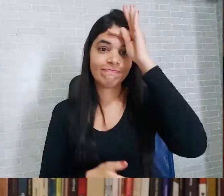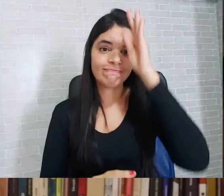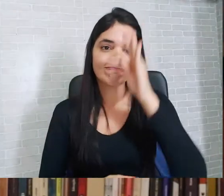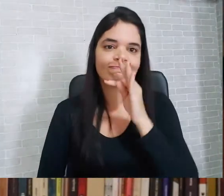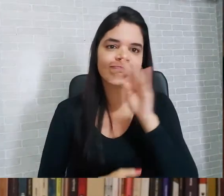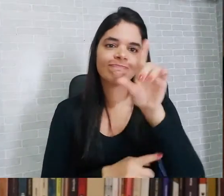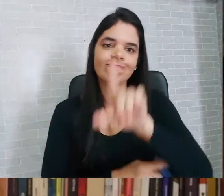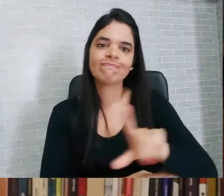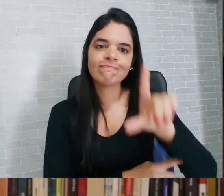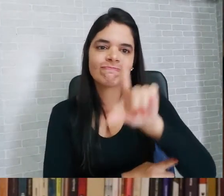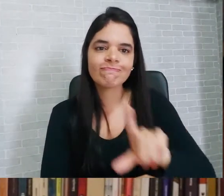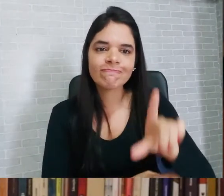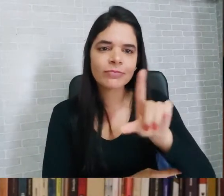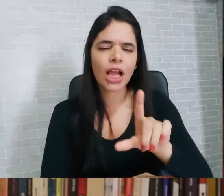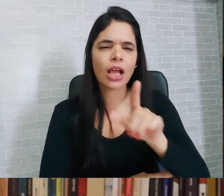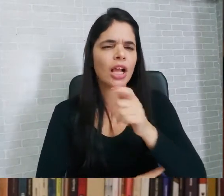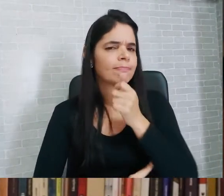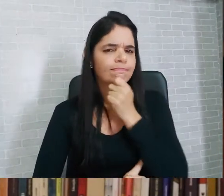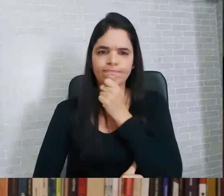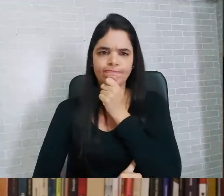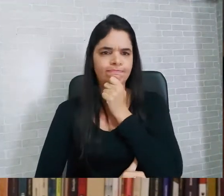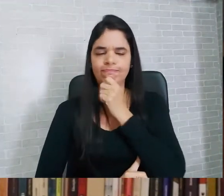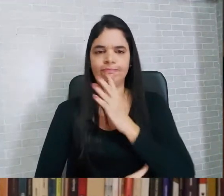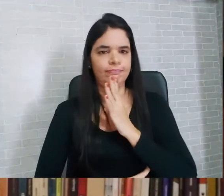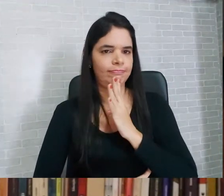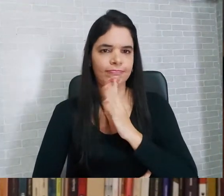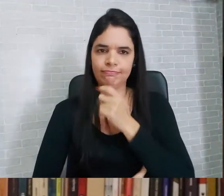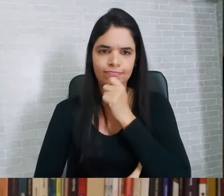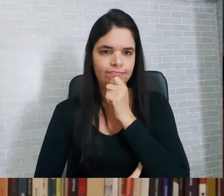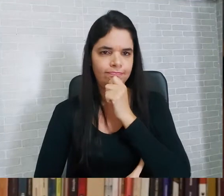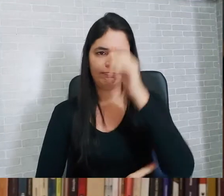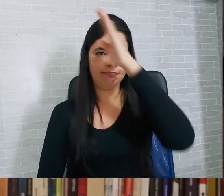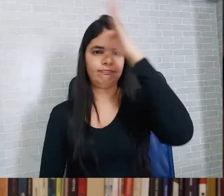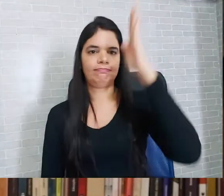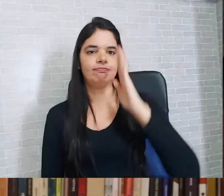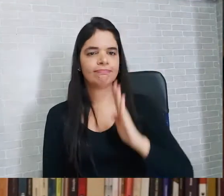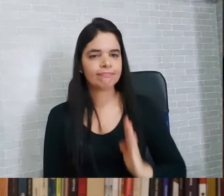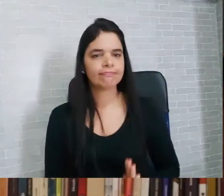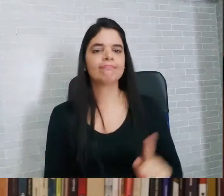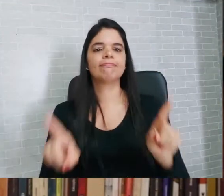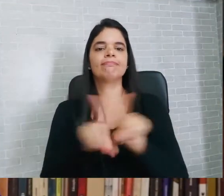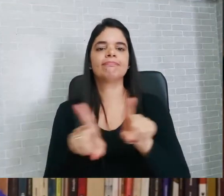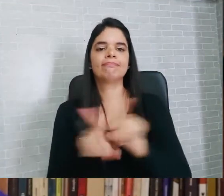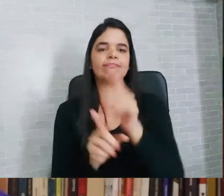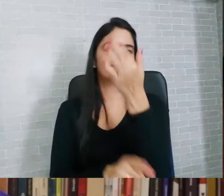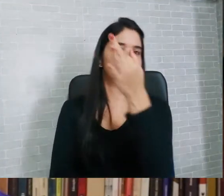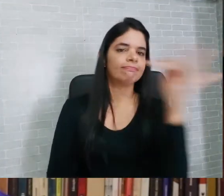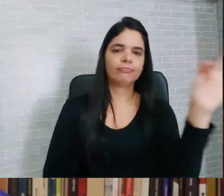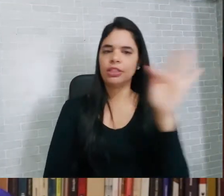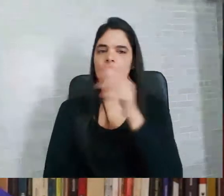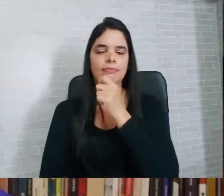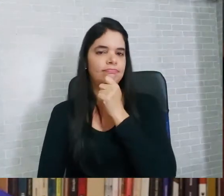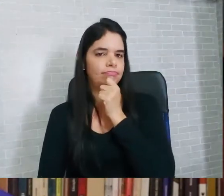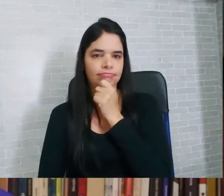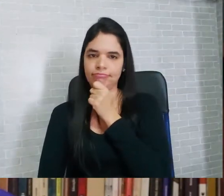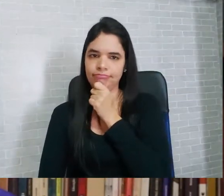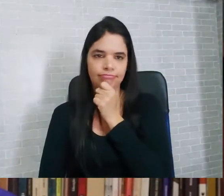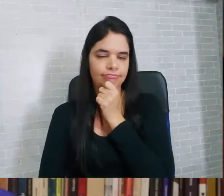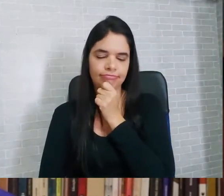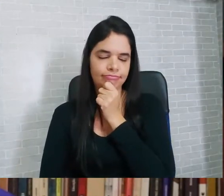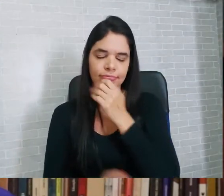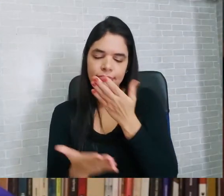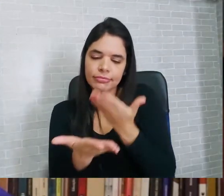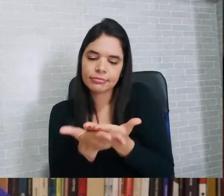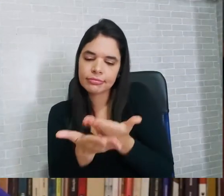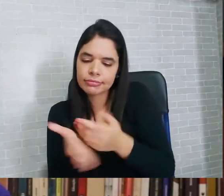e não é conhecida, nem no Brasil, nos estudos literários francófonos, estudos literários de expressão francesa, e nem na França, nos estudos